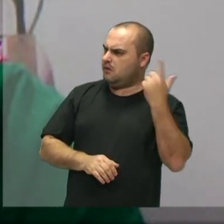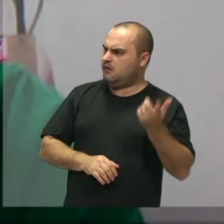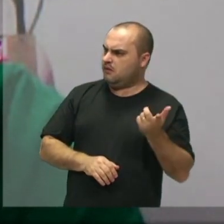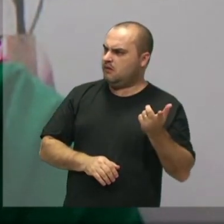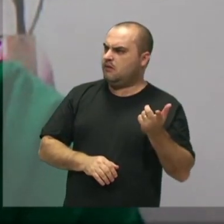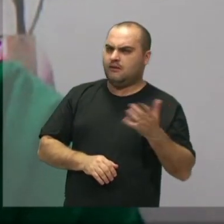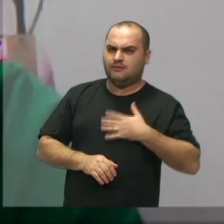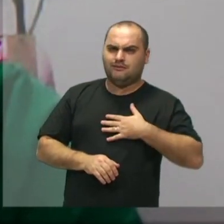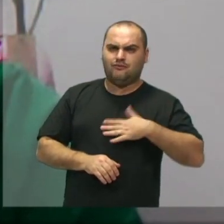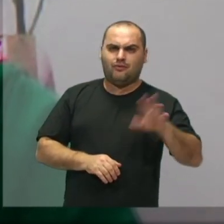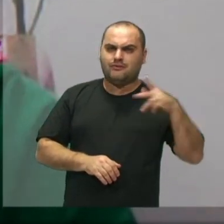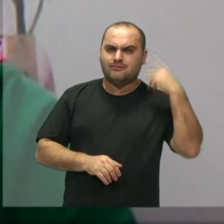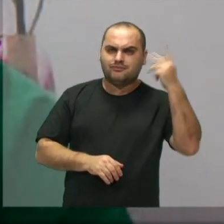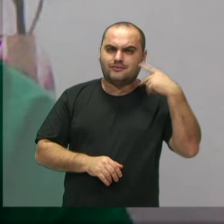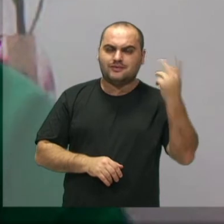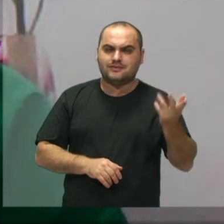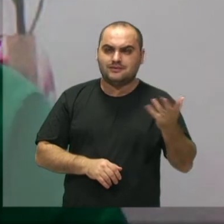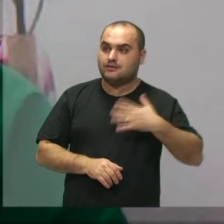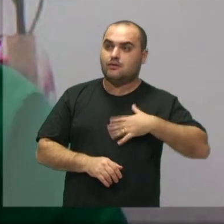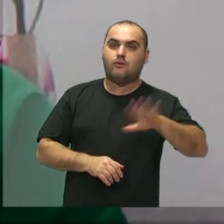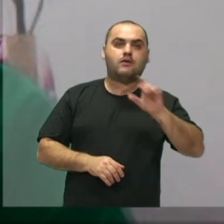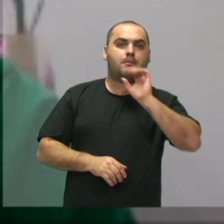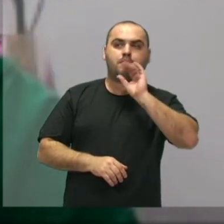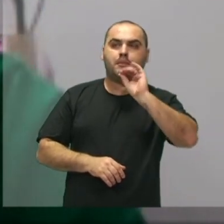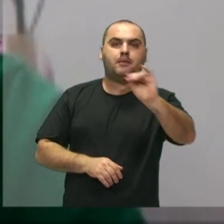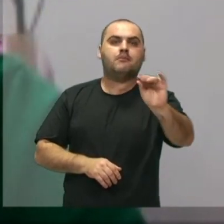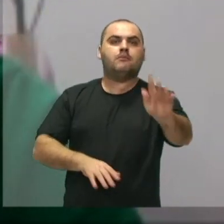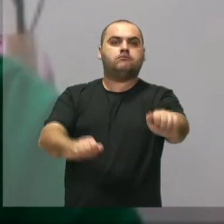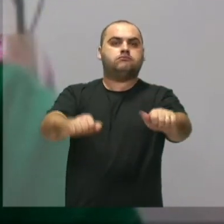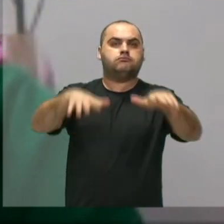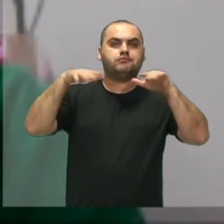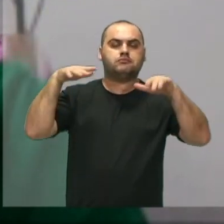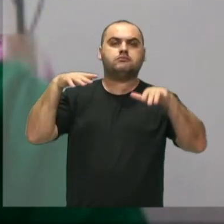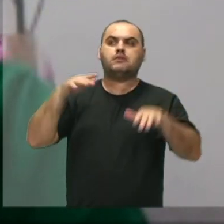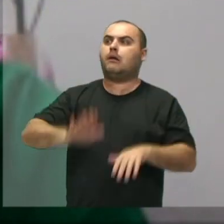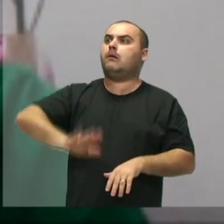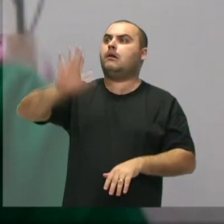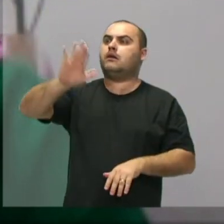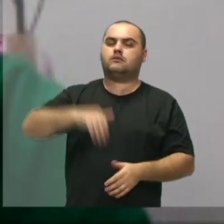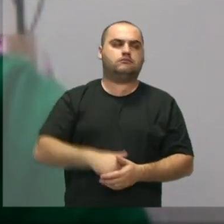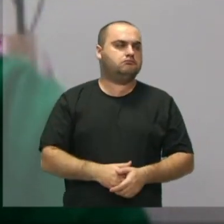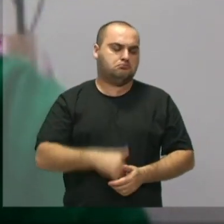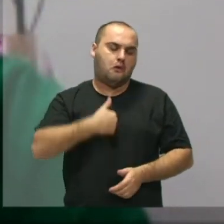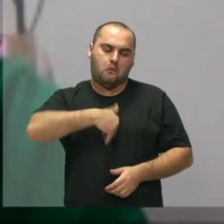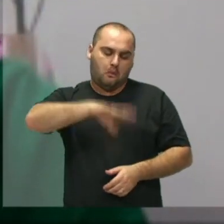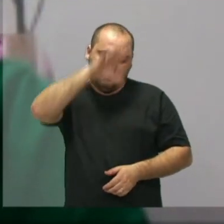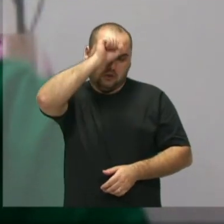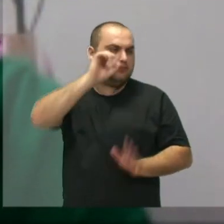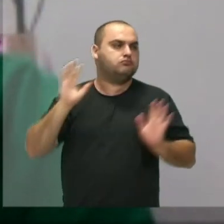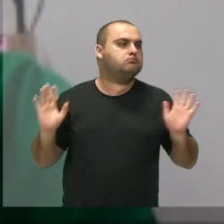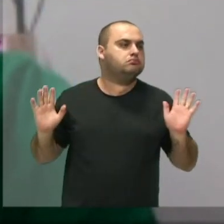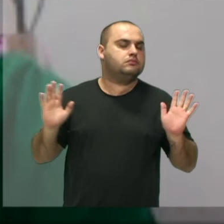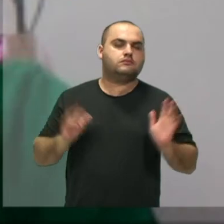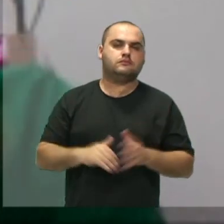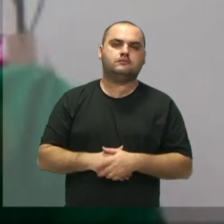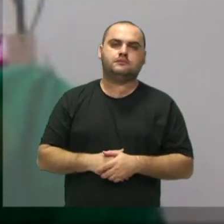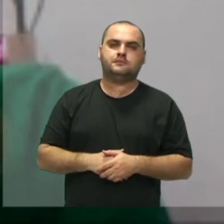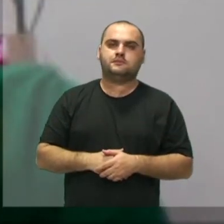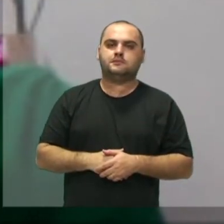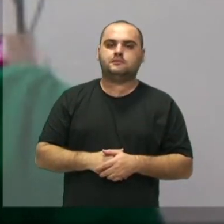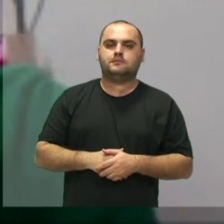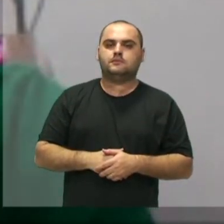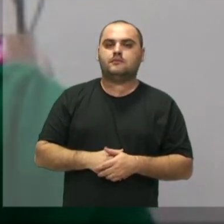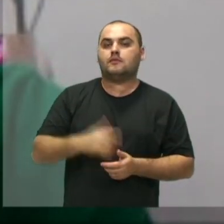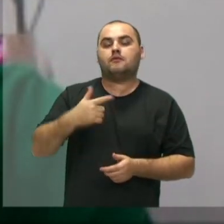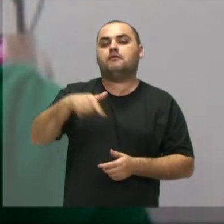não gosta de política, tu não gosta de falar em público, como é que tu vai ser candidata? Eu disse, eu aprendo, tudo a gente aprende. E